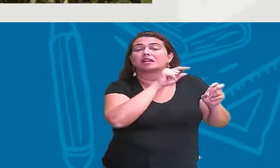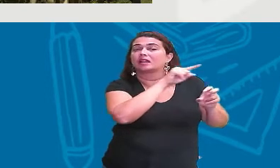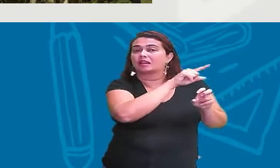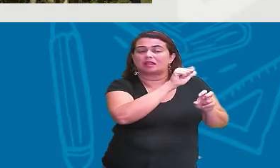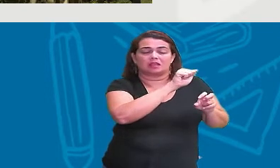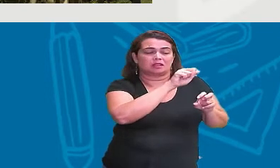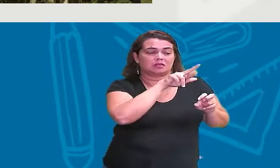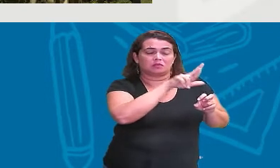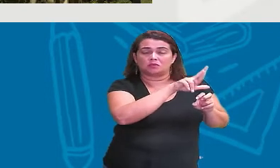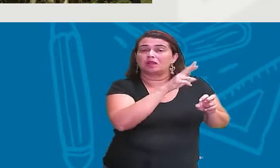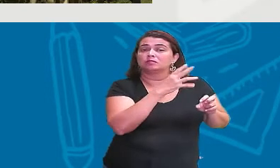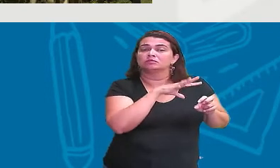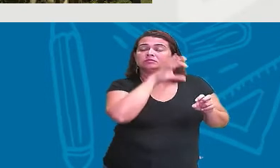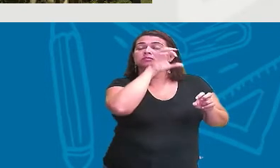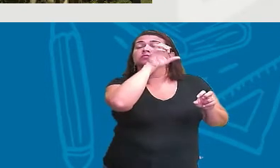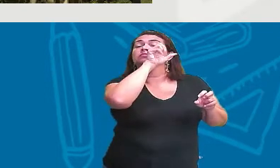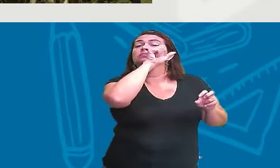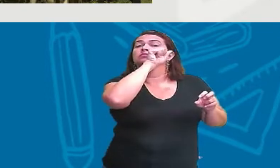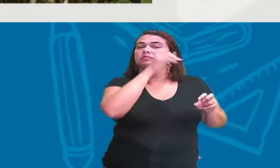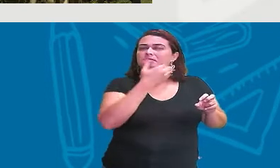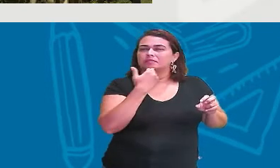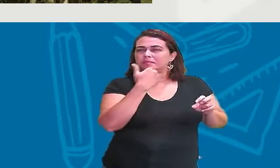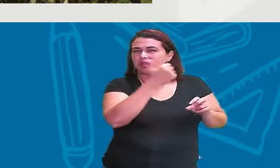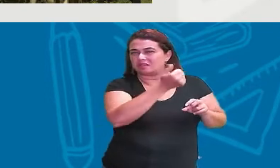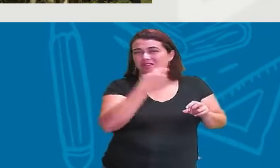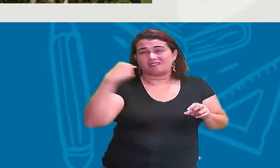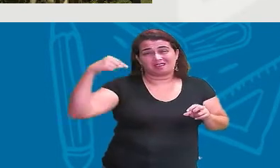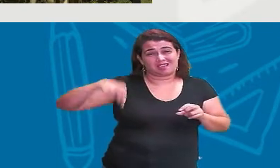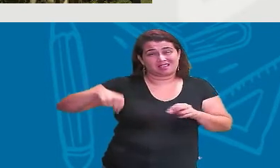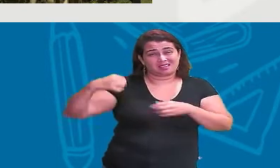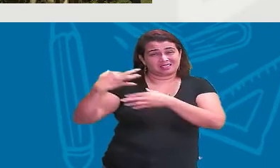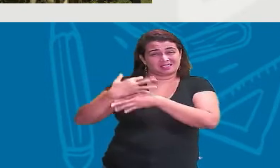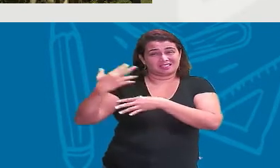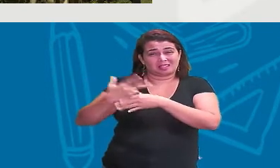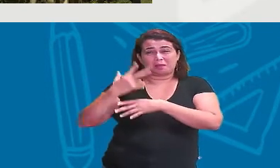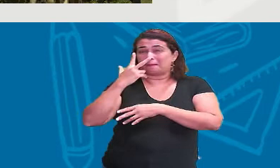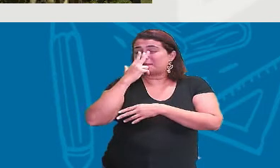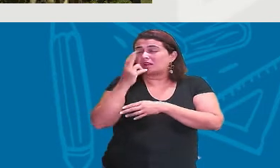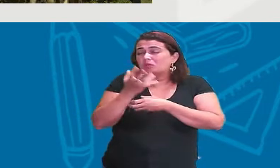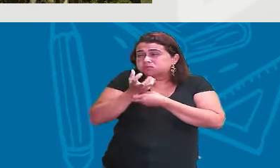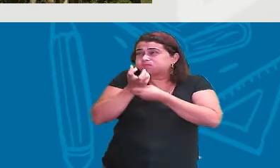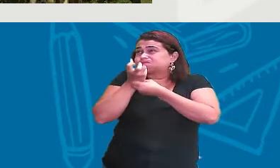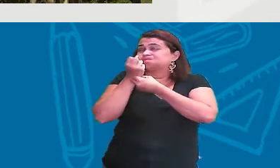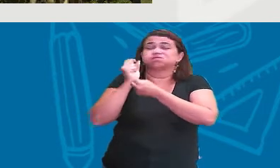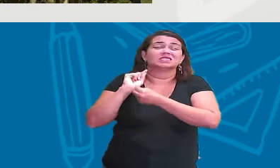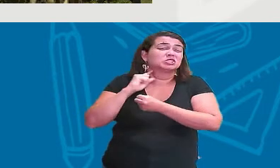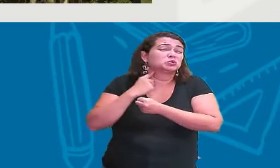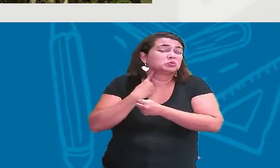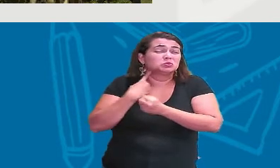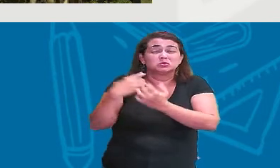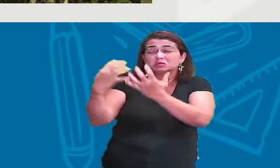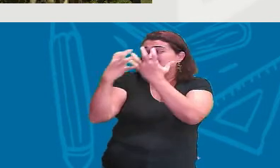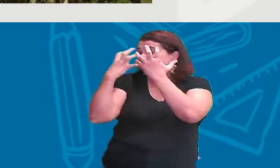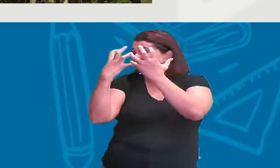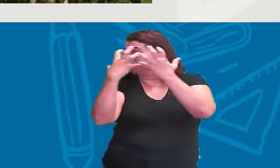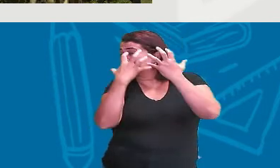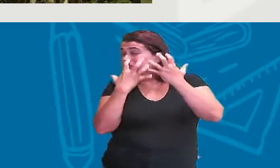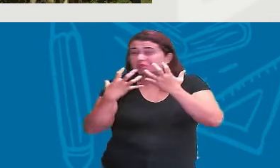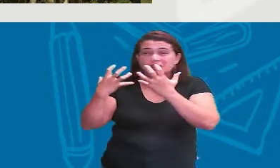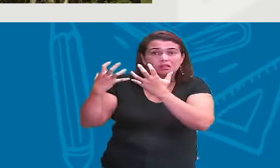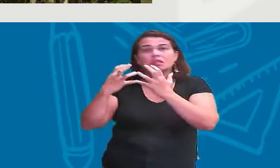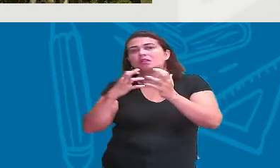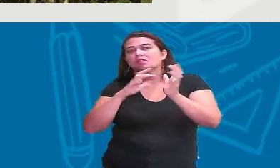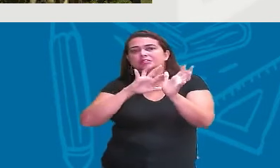é melhor. Que já perceberam que aqui no centro da cidade chega, você fica sufocado porque é tanta poluição. Já na